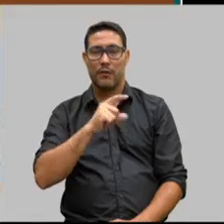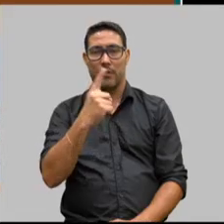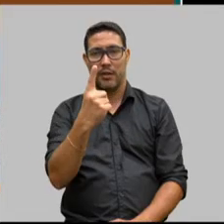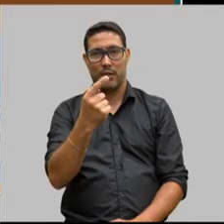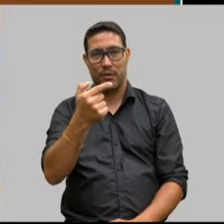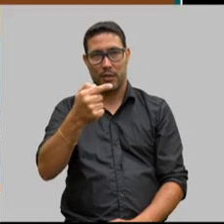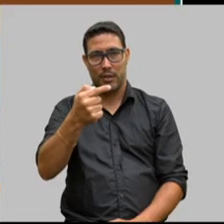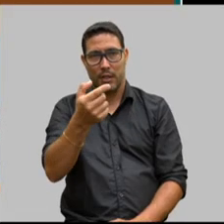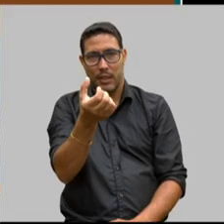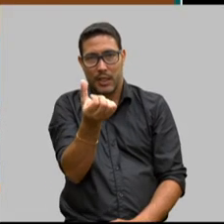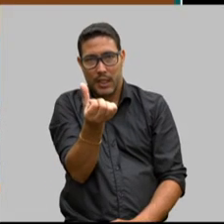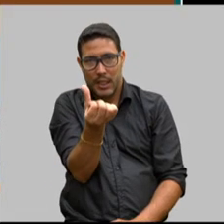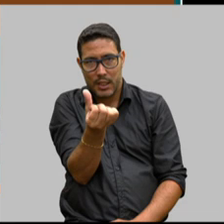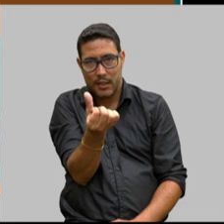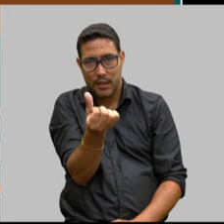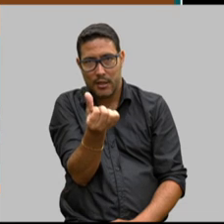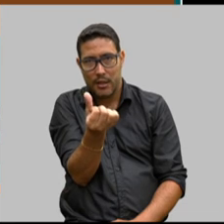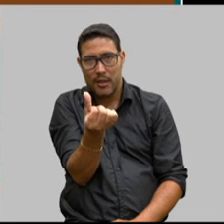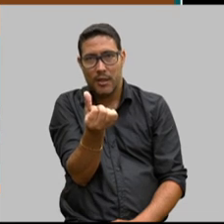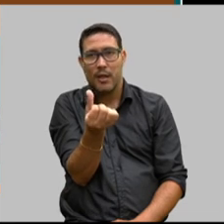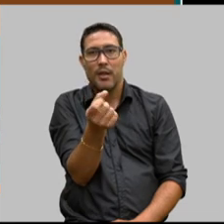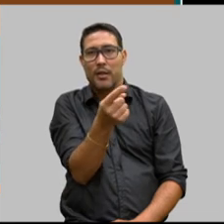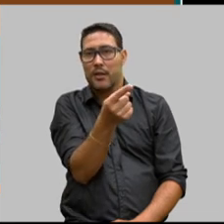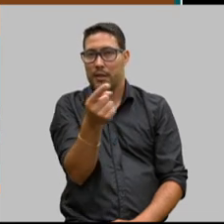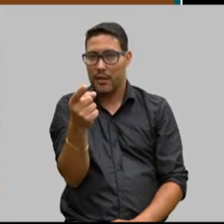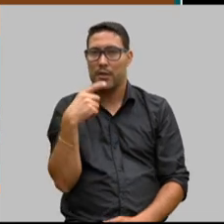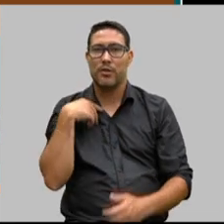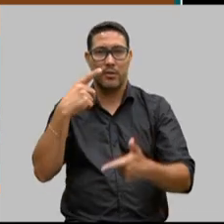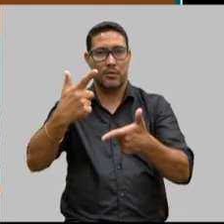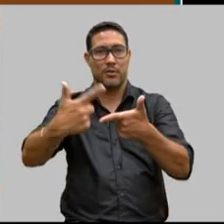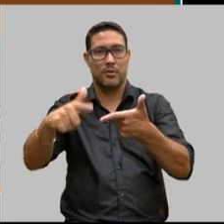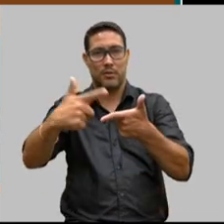que, com decreto de situação de anormalidade.